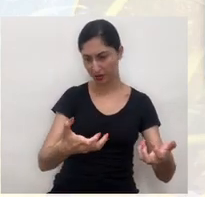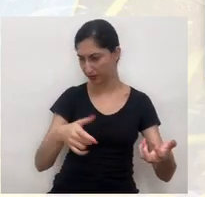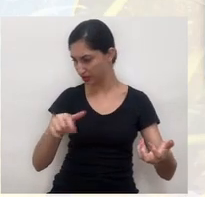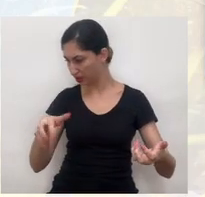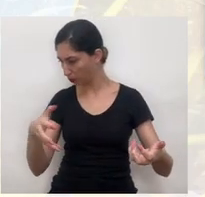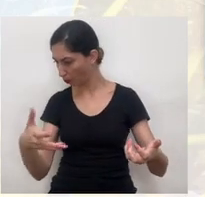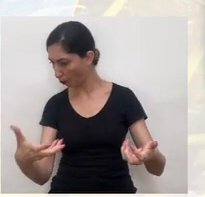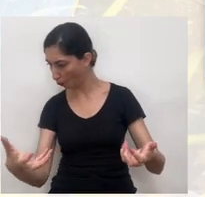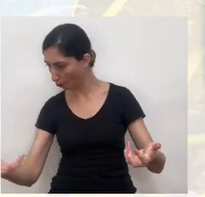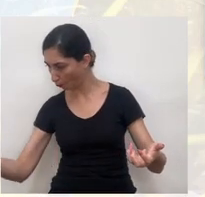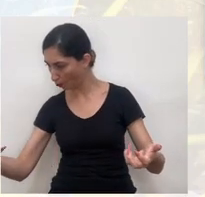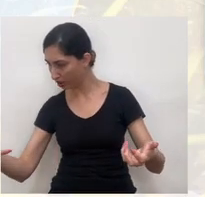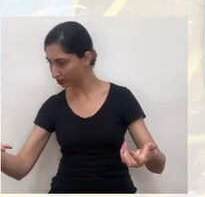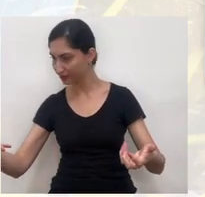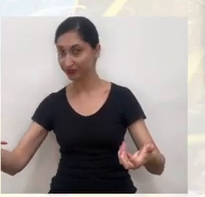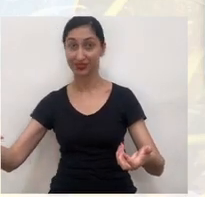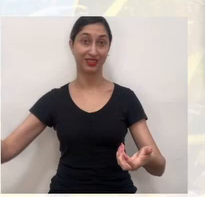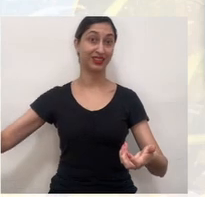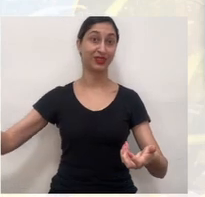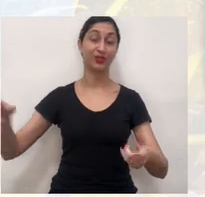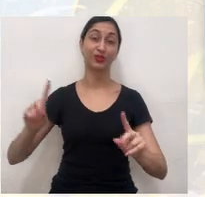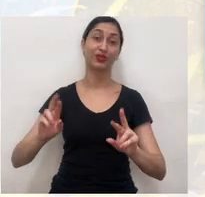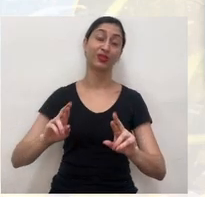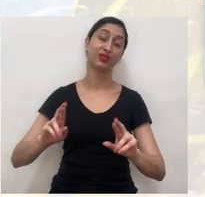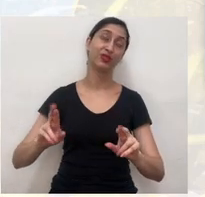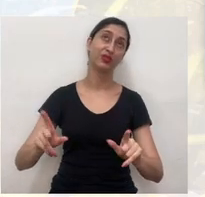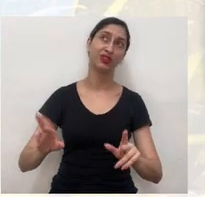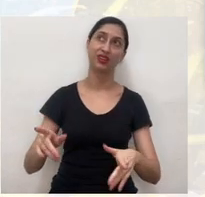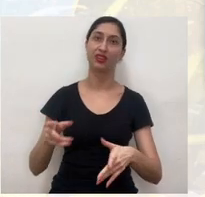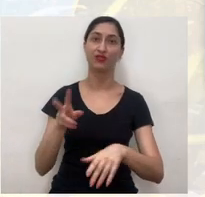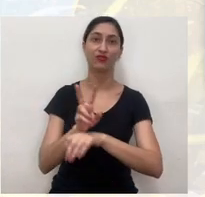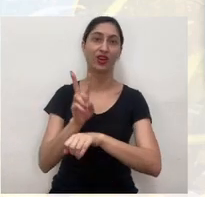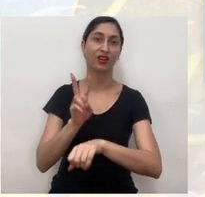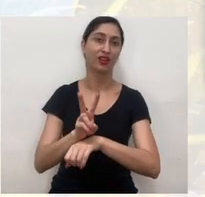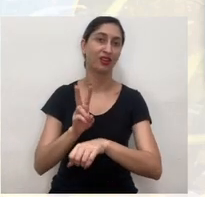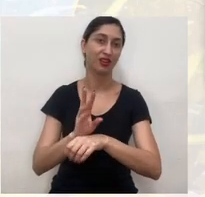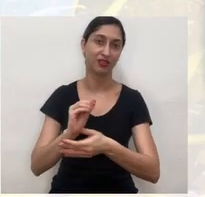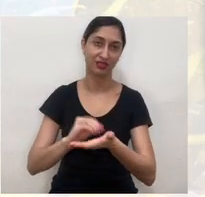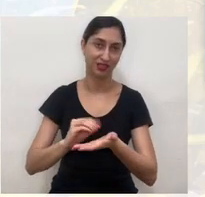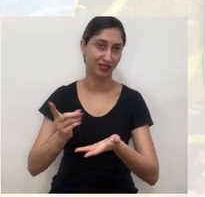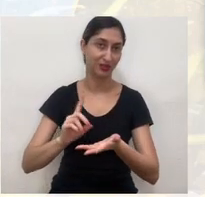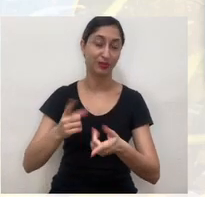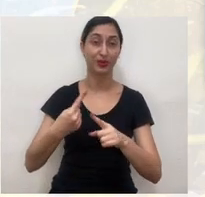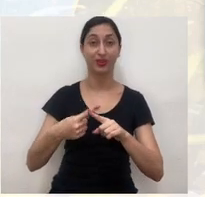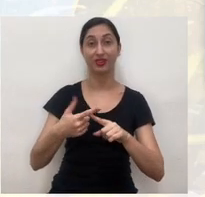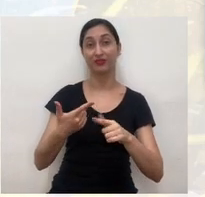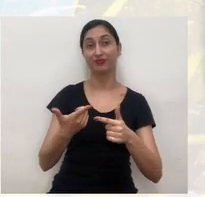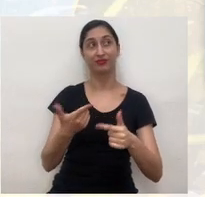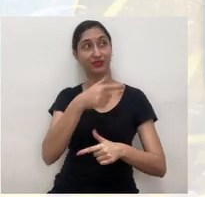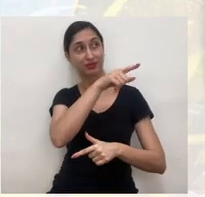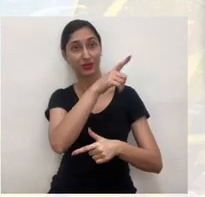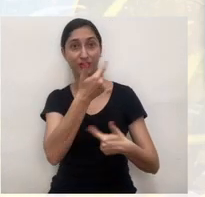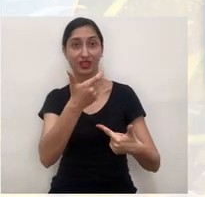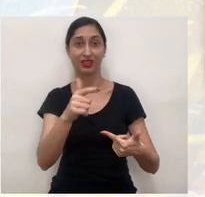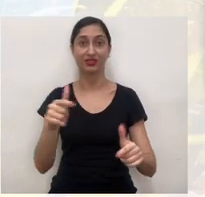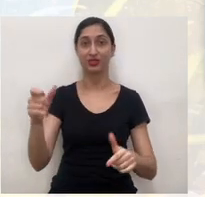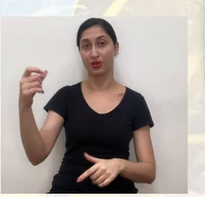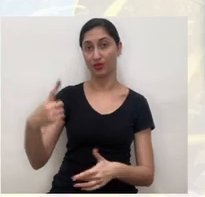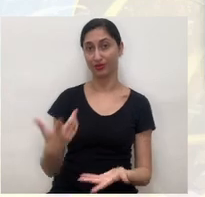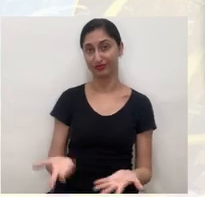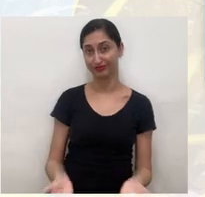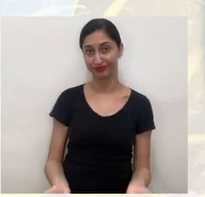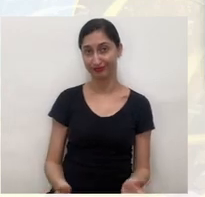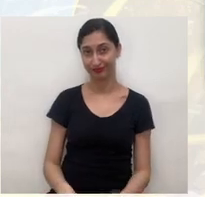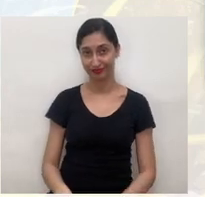mal cuidado, mas não é. É uma impossibilidade técnica de manter ali. Só que não há uma definição do